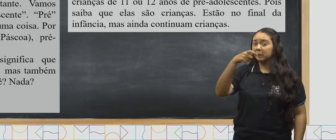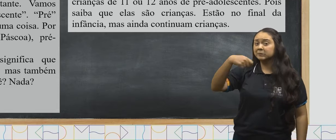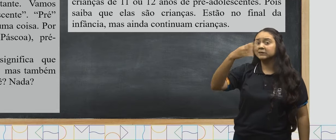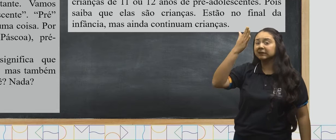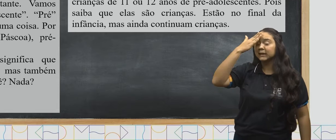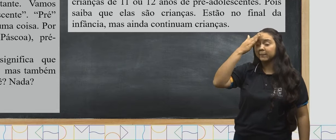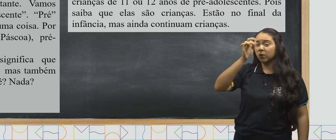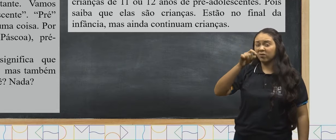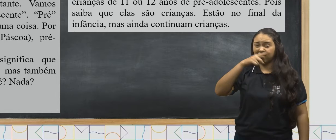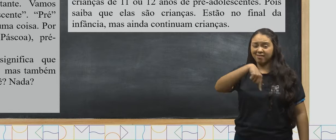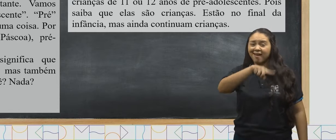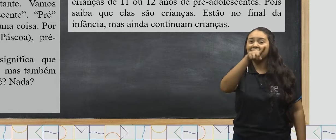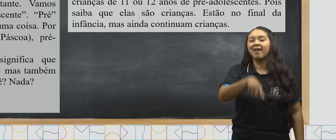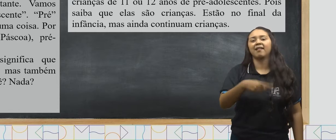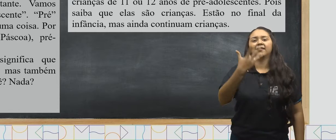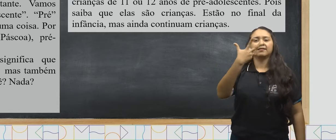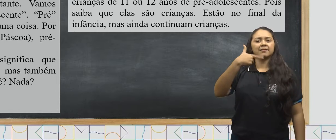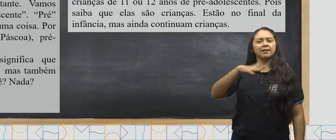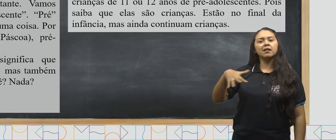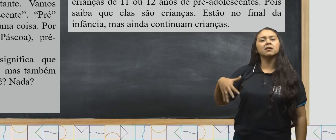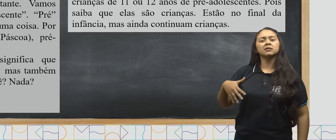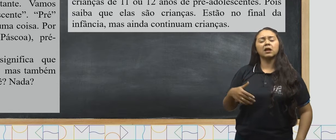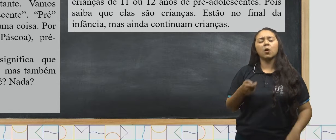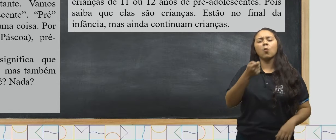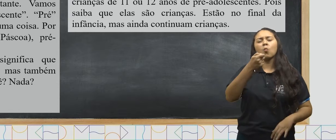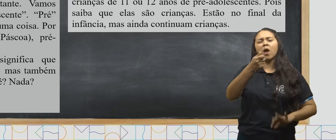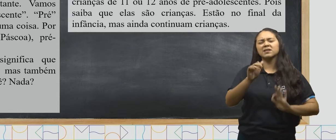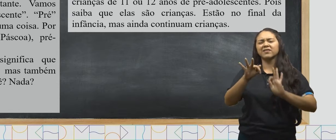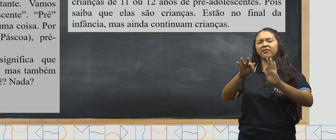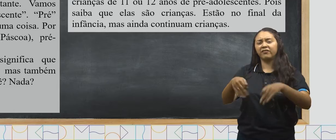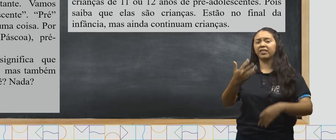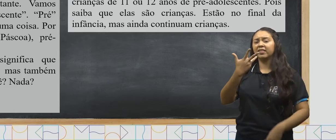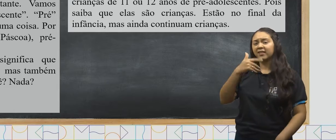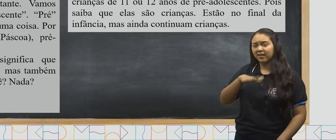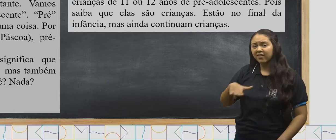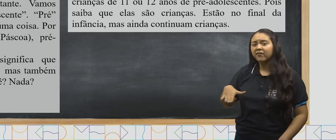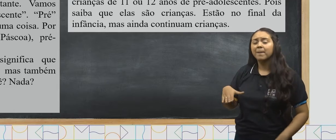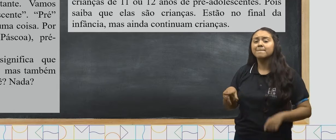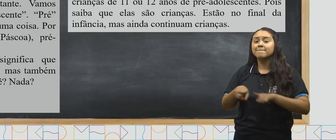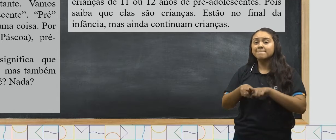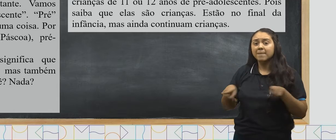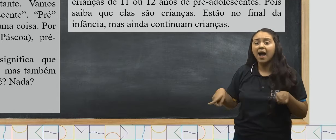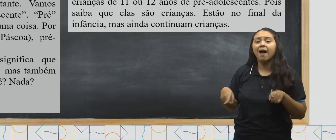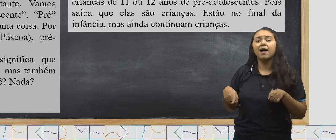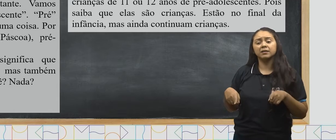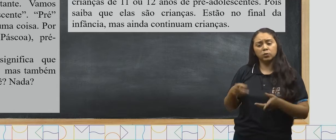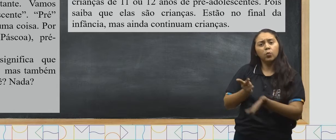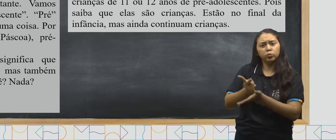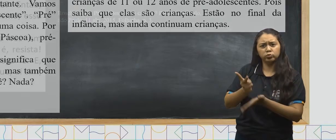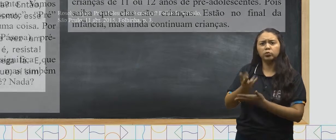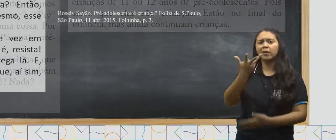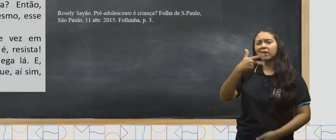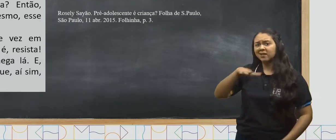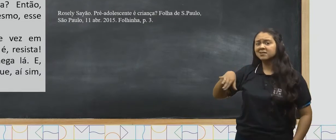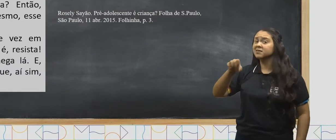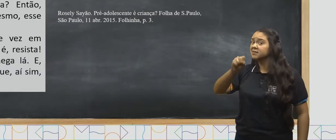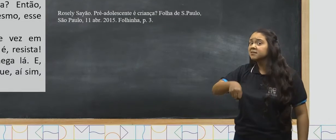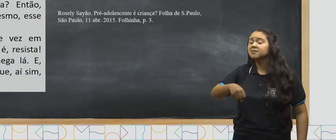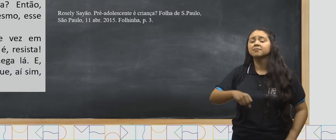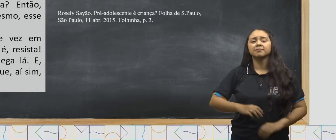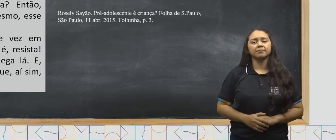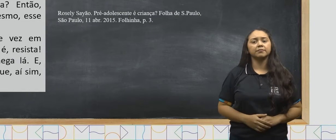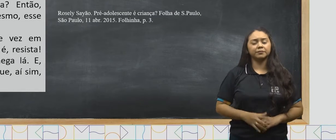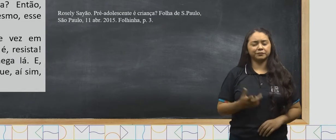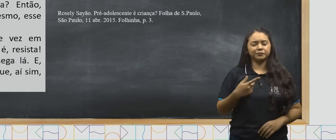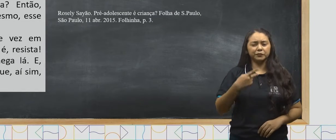são crianças. Estão no final da infância, mas ainda continuam crianças. Vou contar